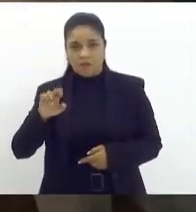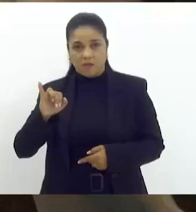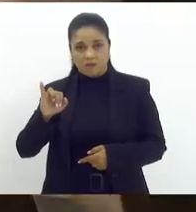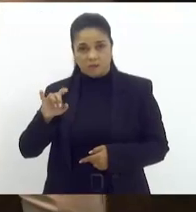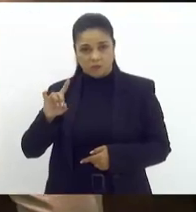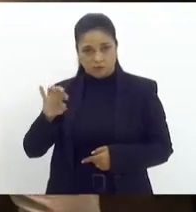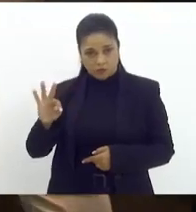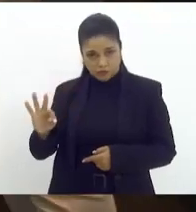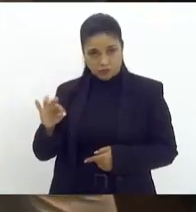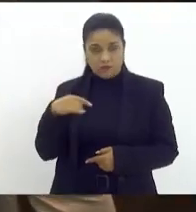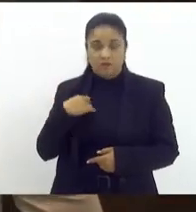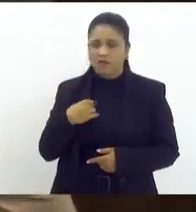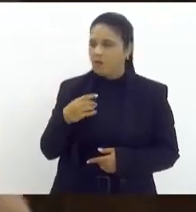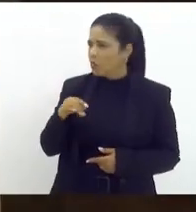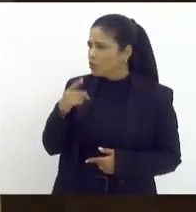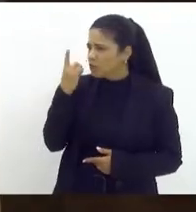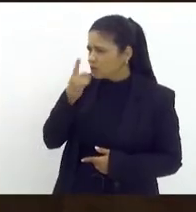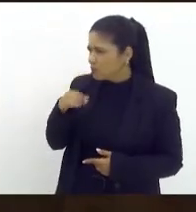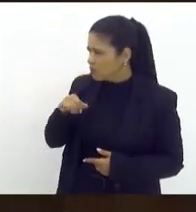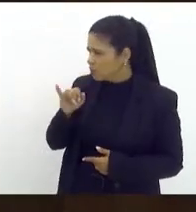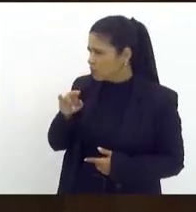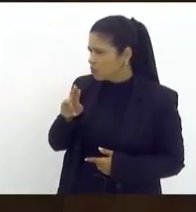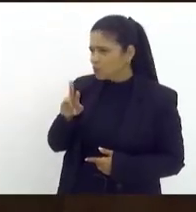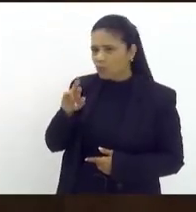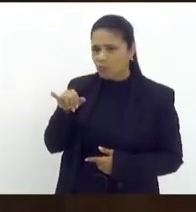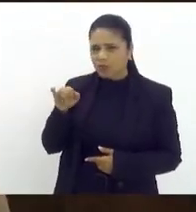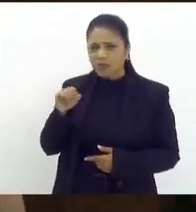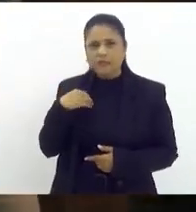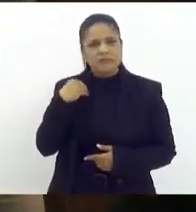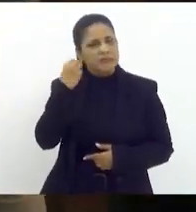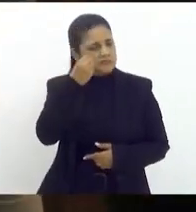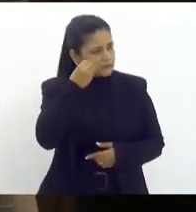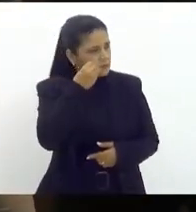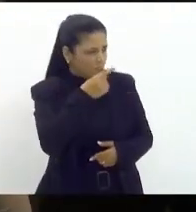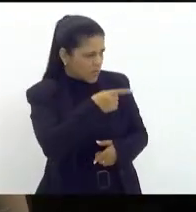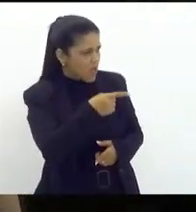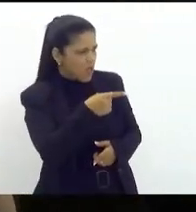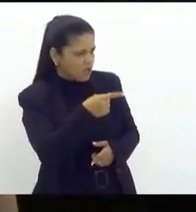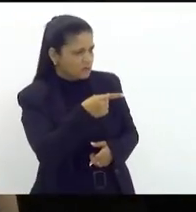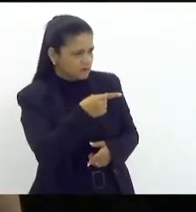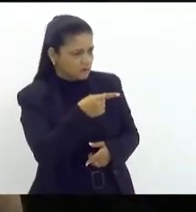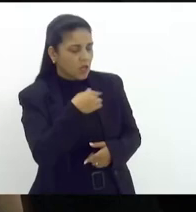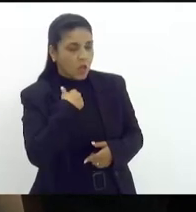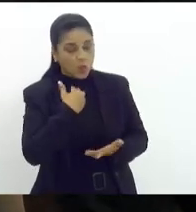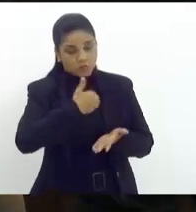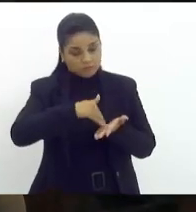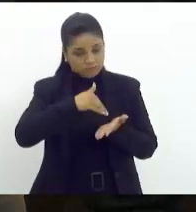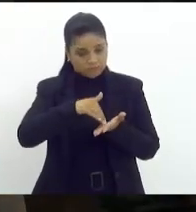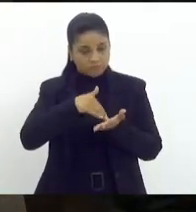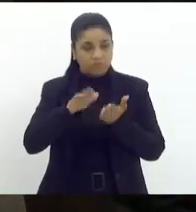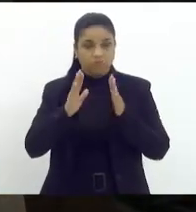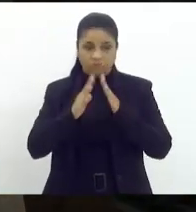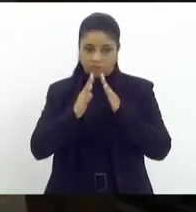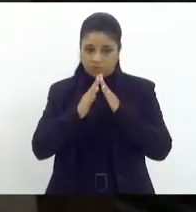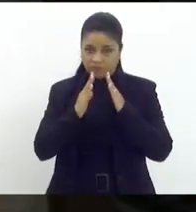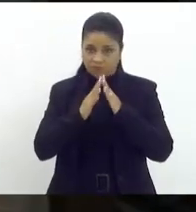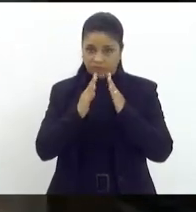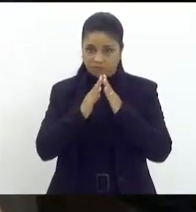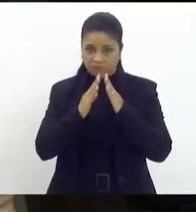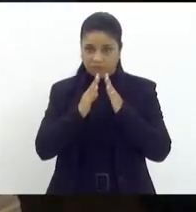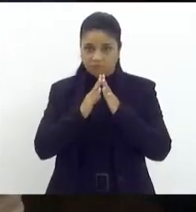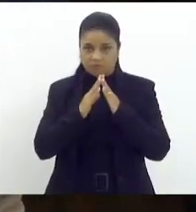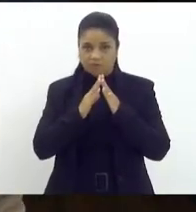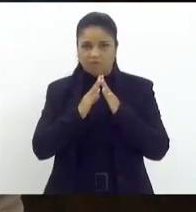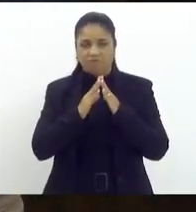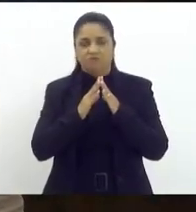sei mas uma experiência uma experiência muito interessante eu fui secretário de habitação enfim